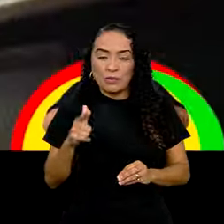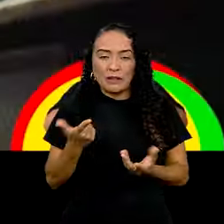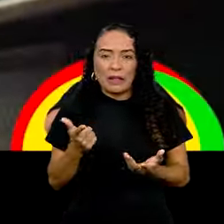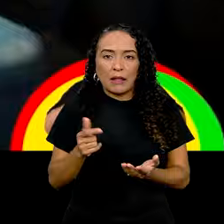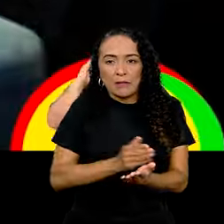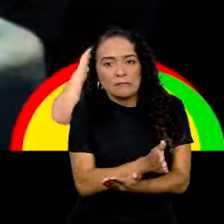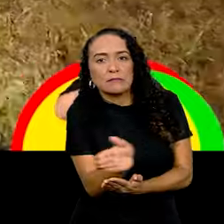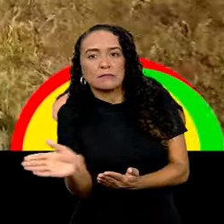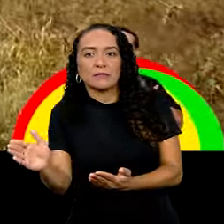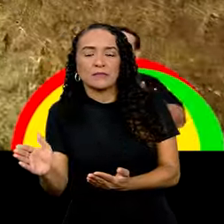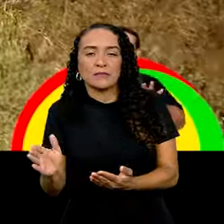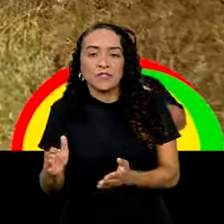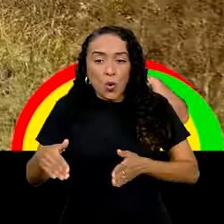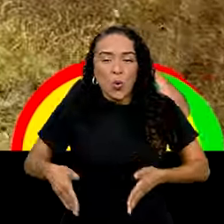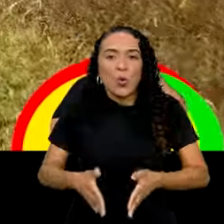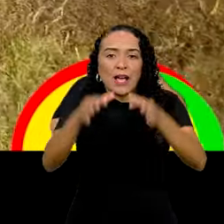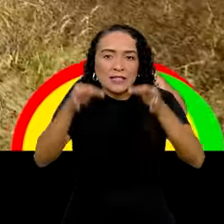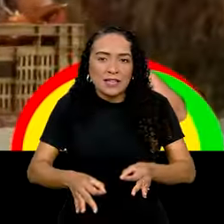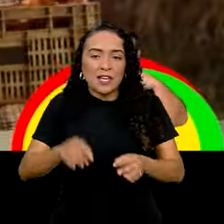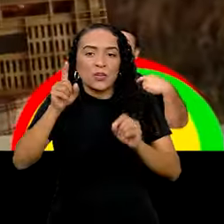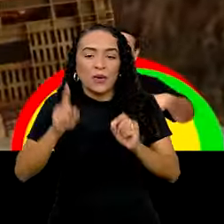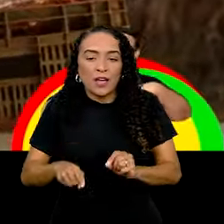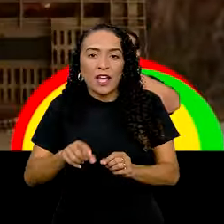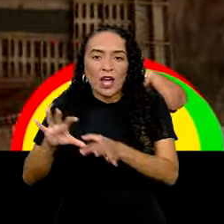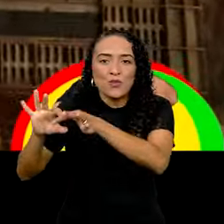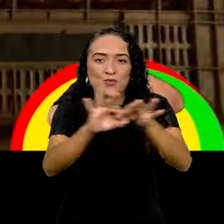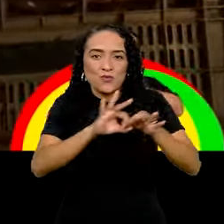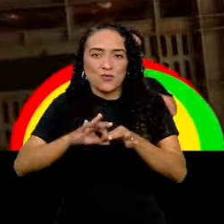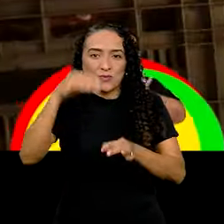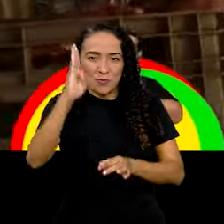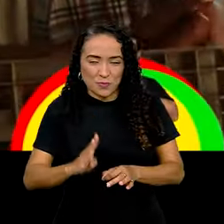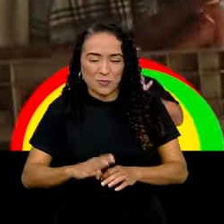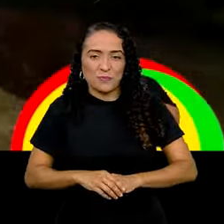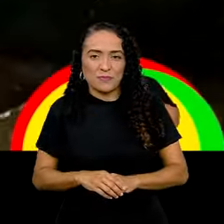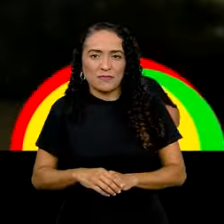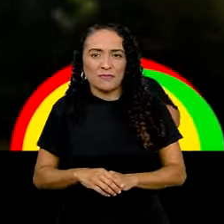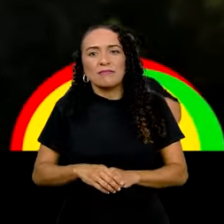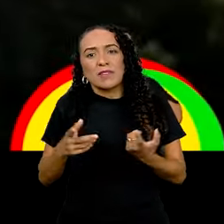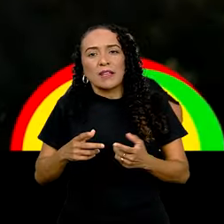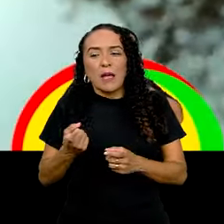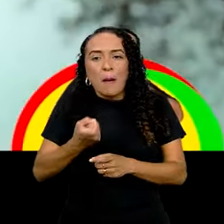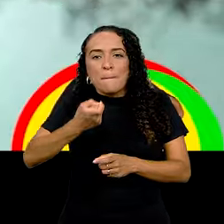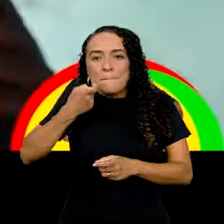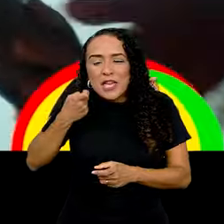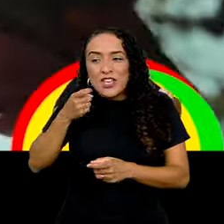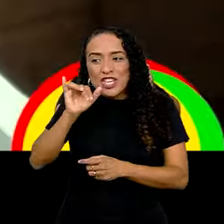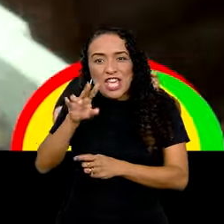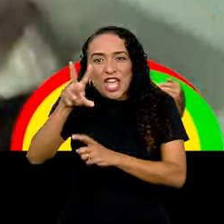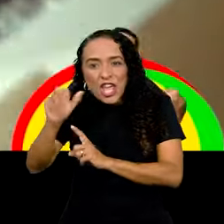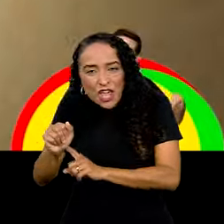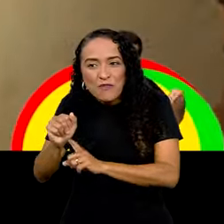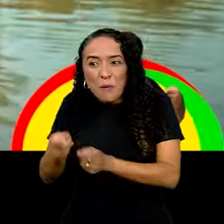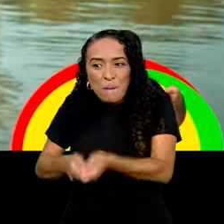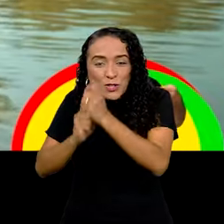existe atalho o caminho é unir o país juntar o peixe que o